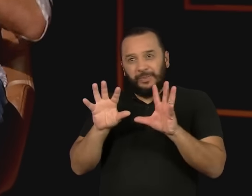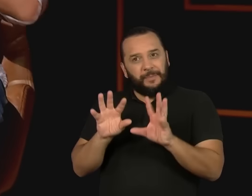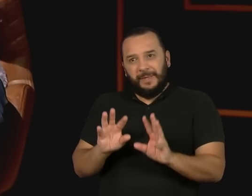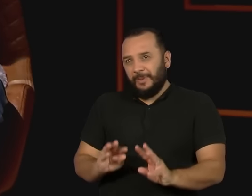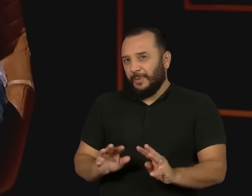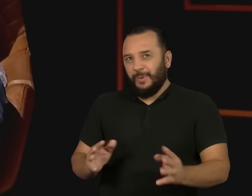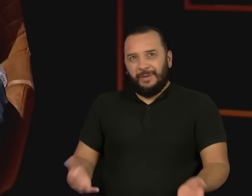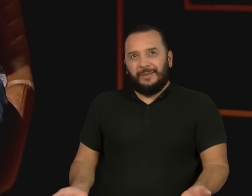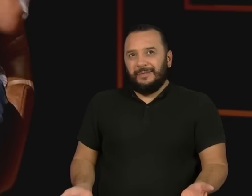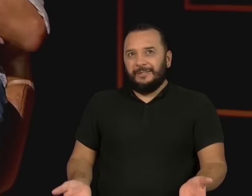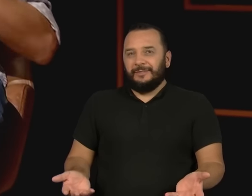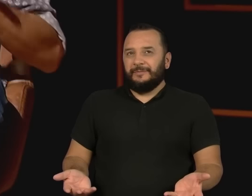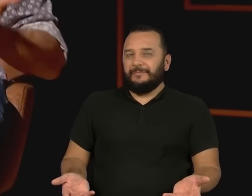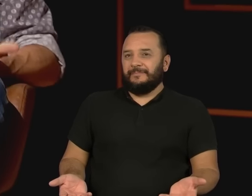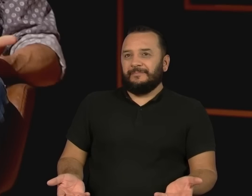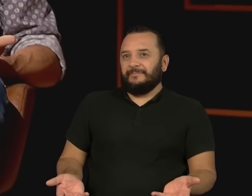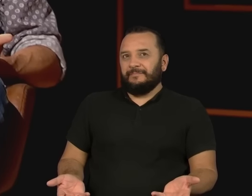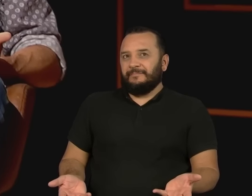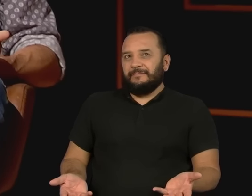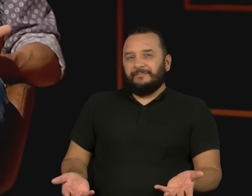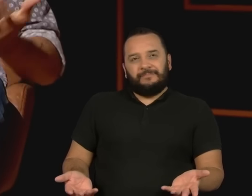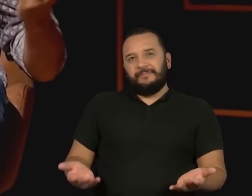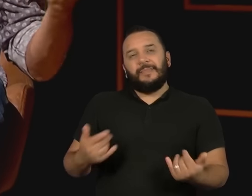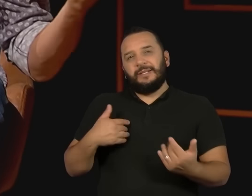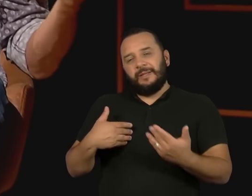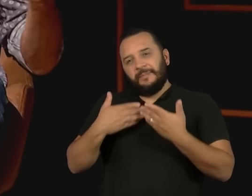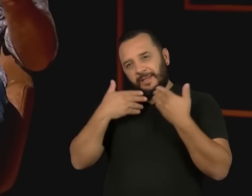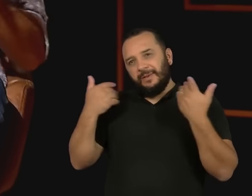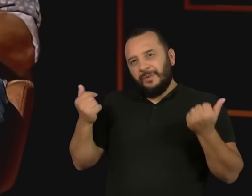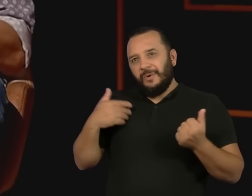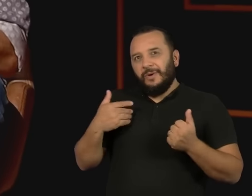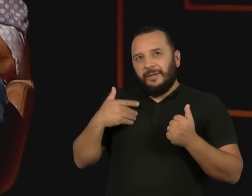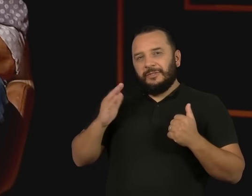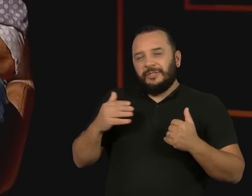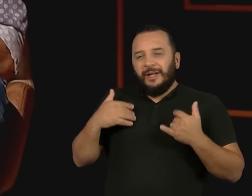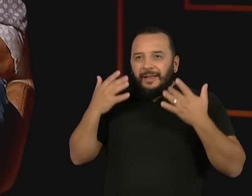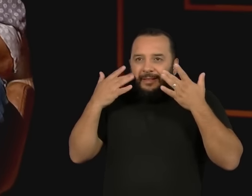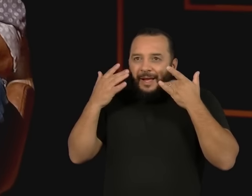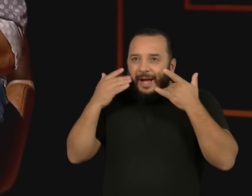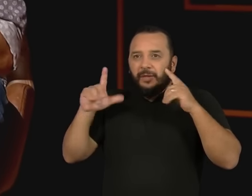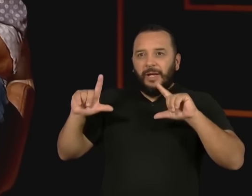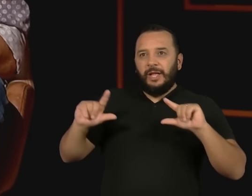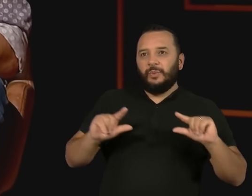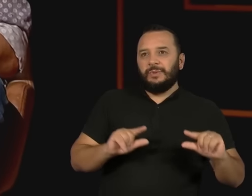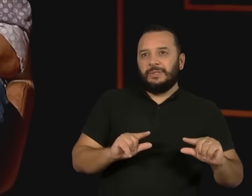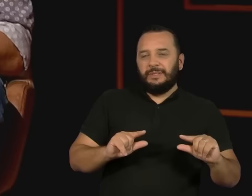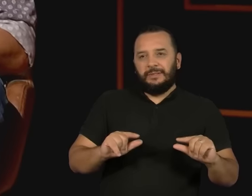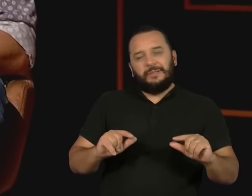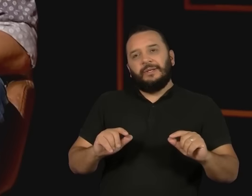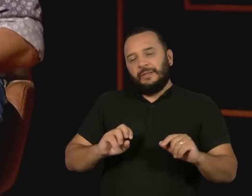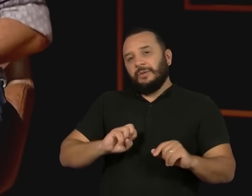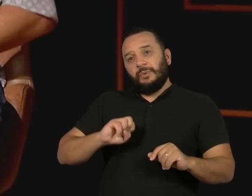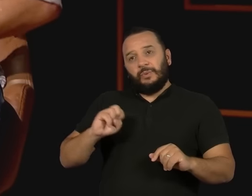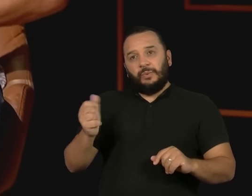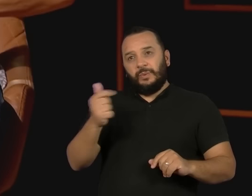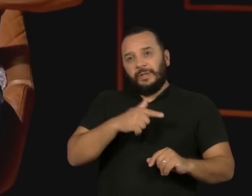menor, né? Mas eu costumo dizer também que é melhor um ator de teatro reduzir para a televisão do que um ator de televisão ter